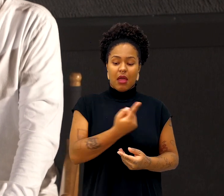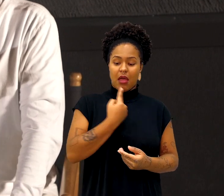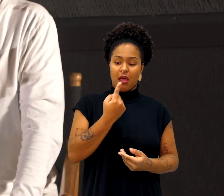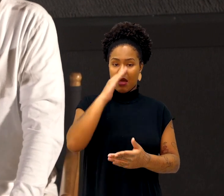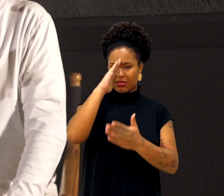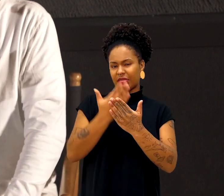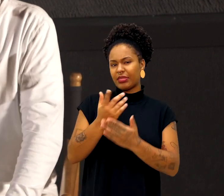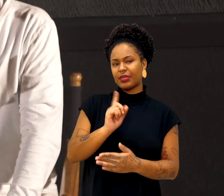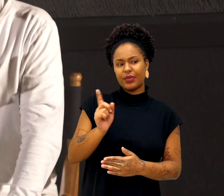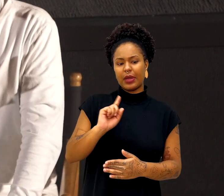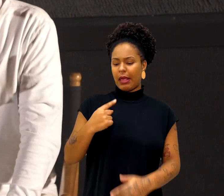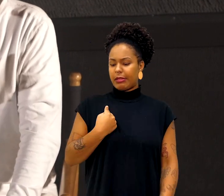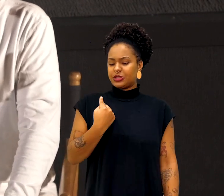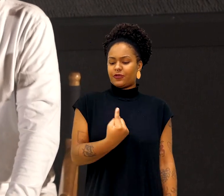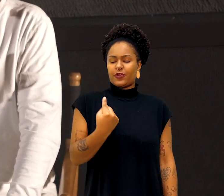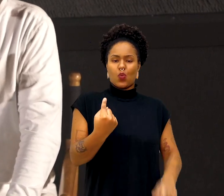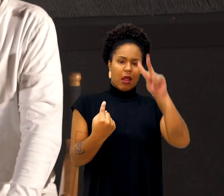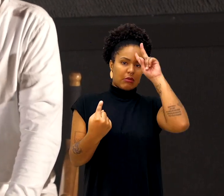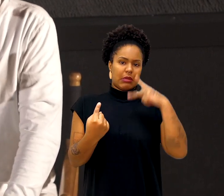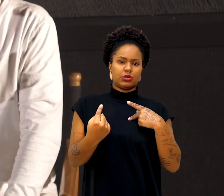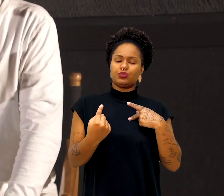Não acredito no individualismo.